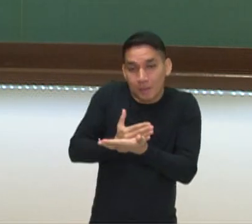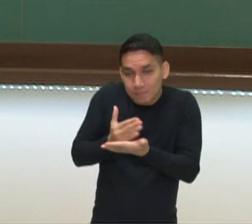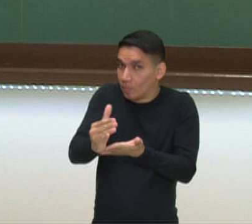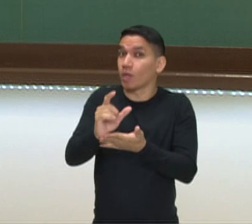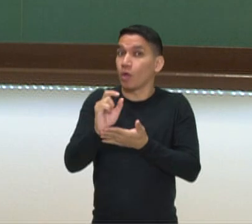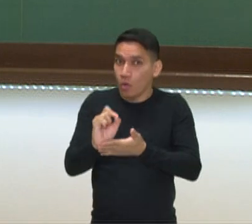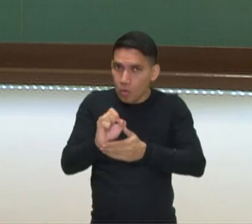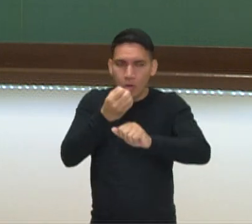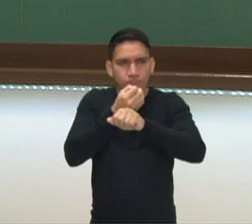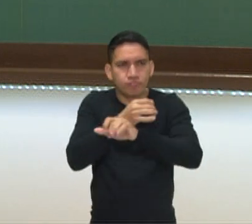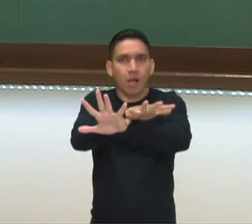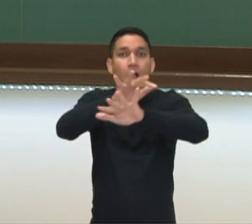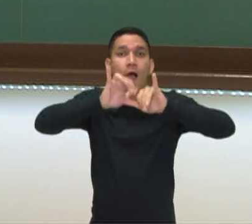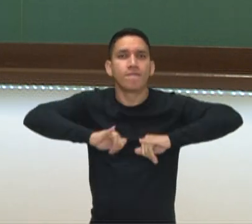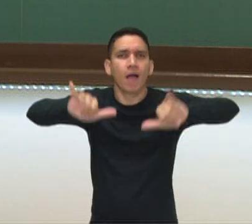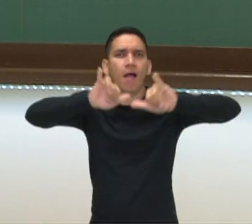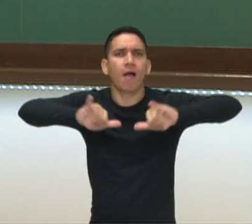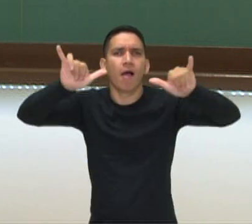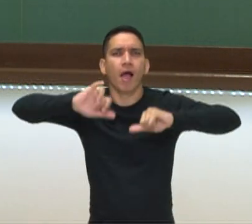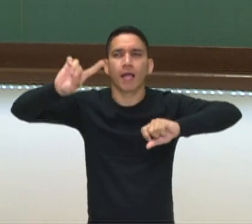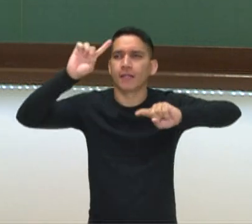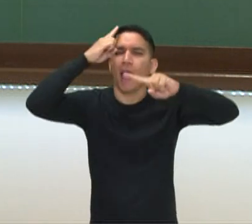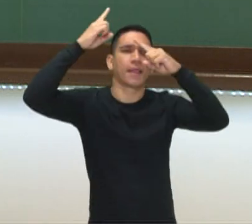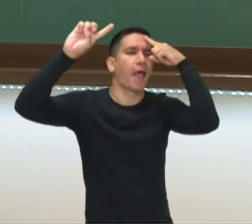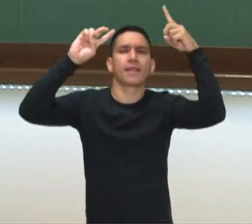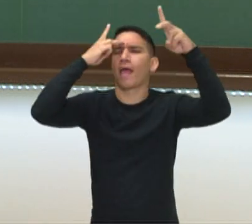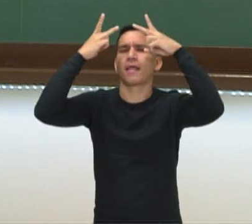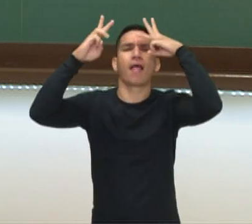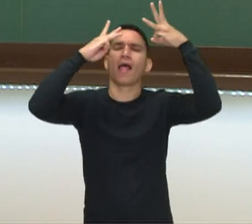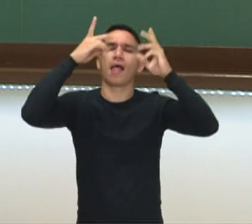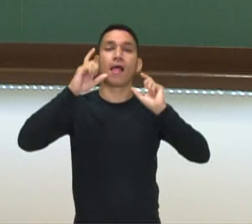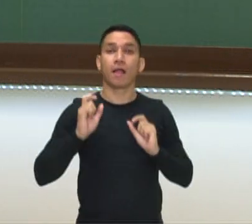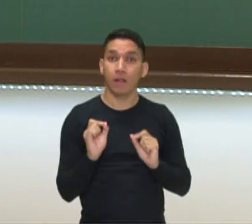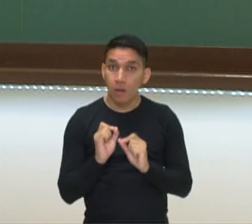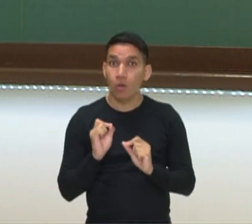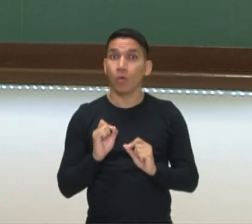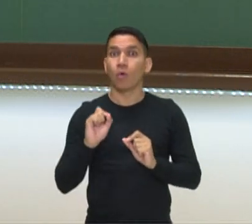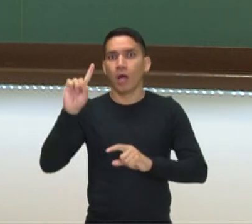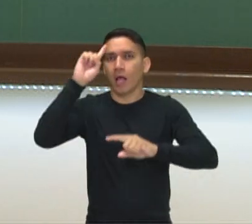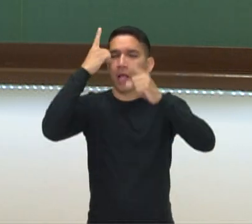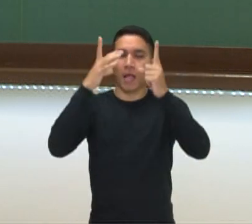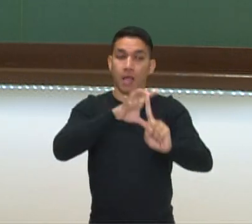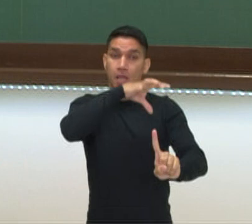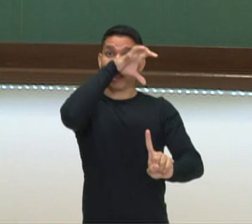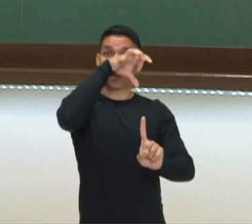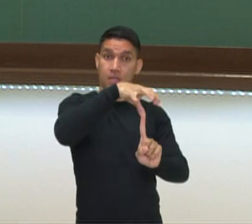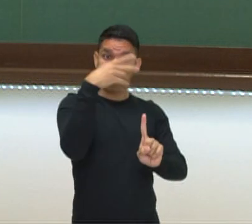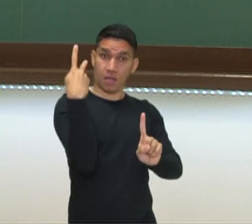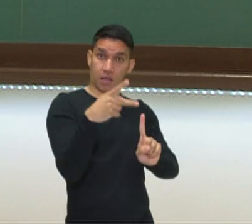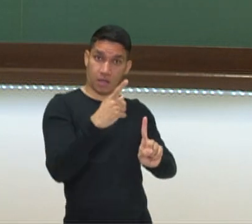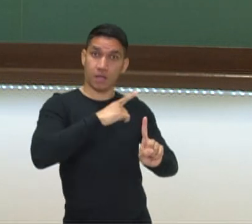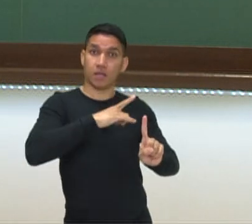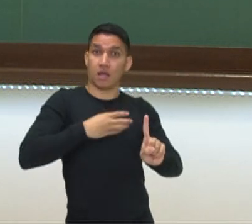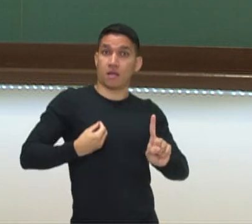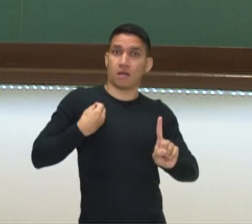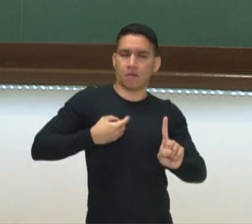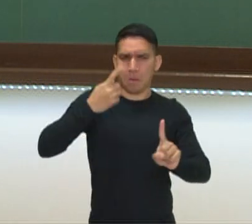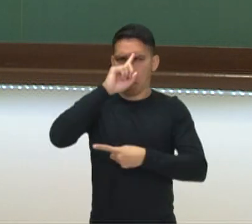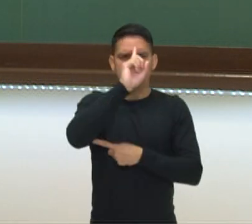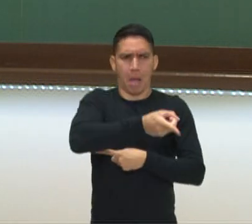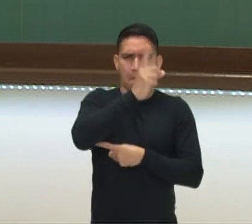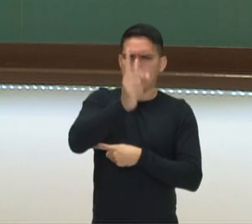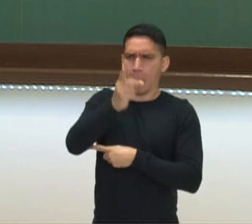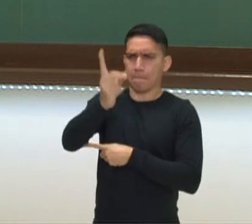imprensa começa a disseminar essas ideias, então a ideia de que um rei existe para mandar,